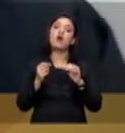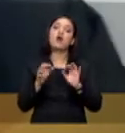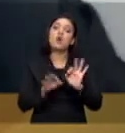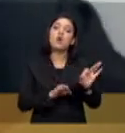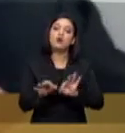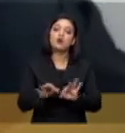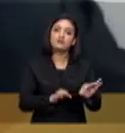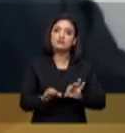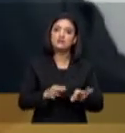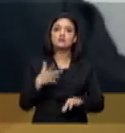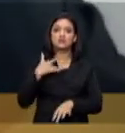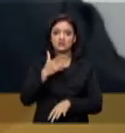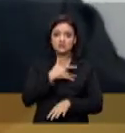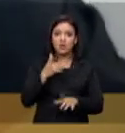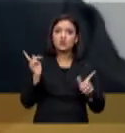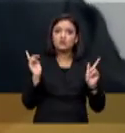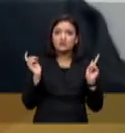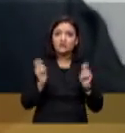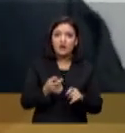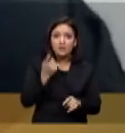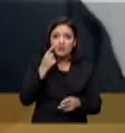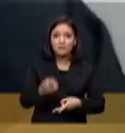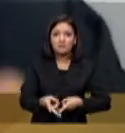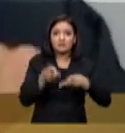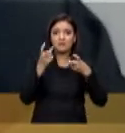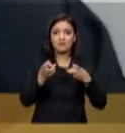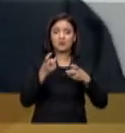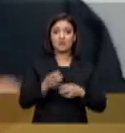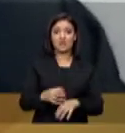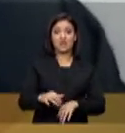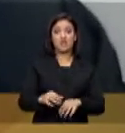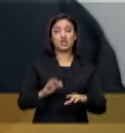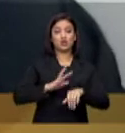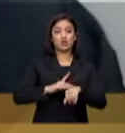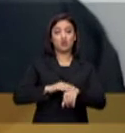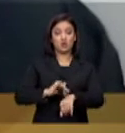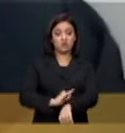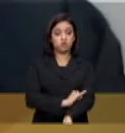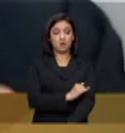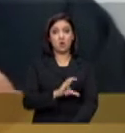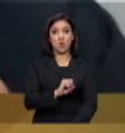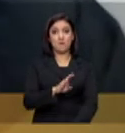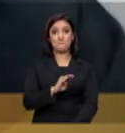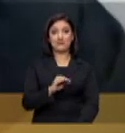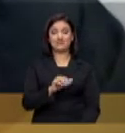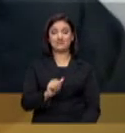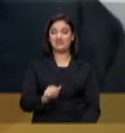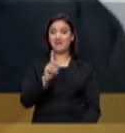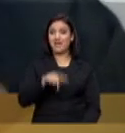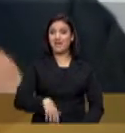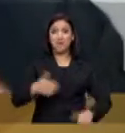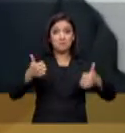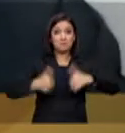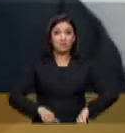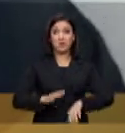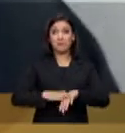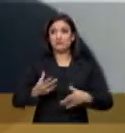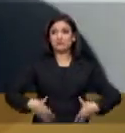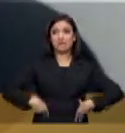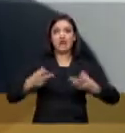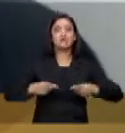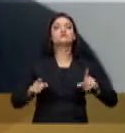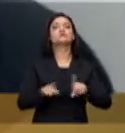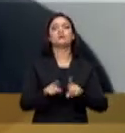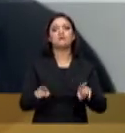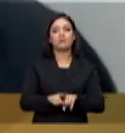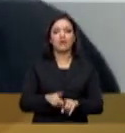brasileiras com as doenças não transmissíveis que mais causam custo. É mórbido a